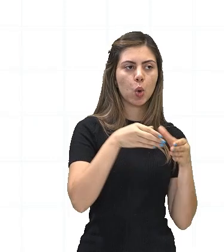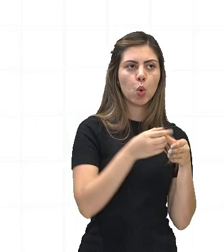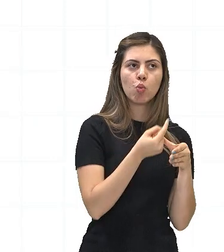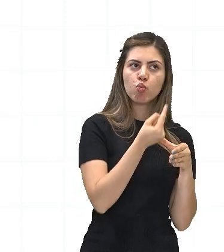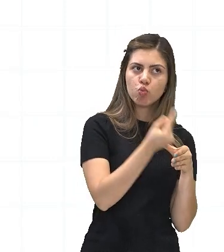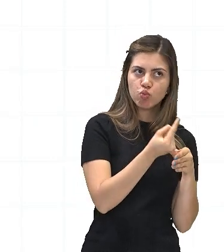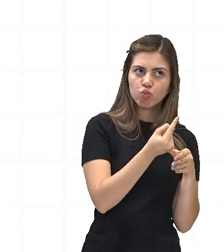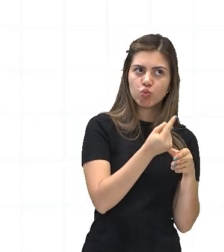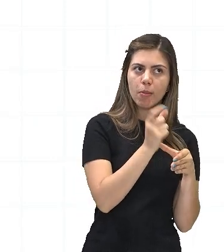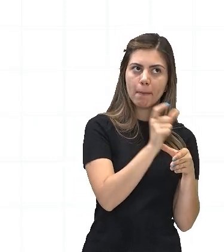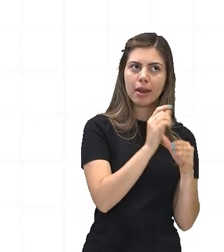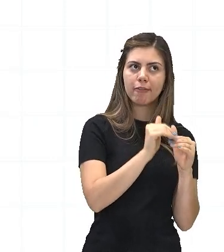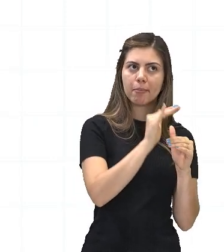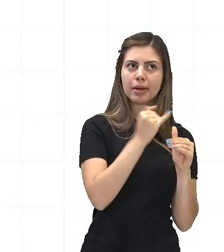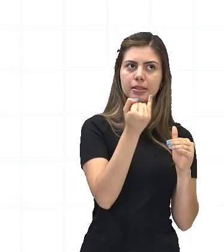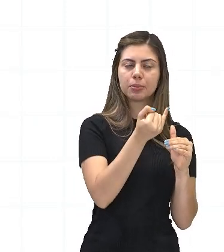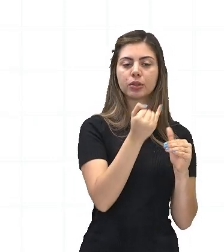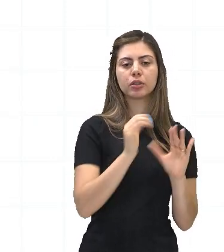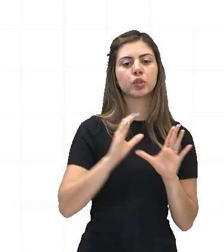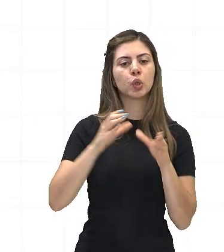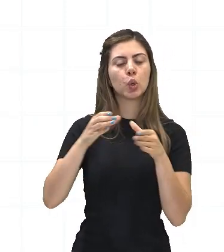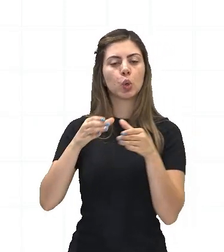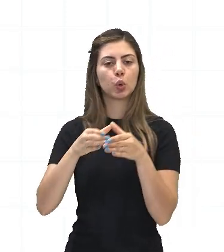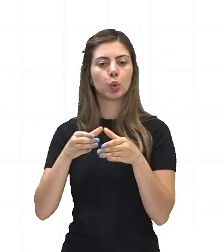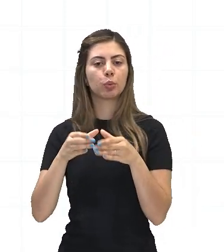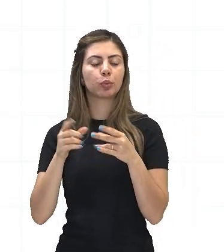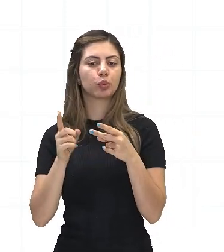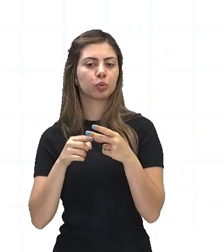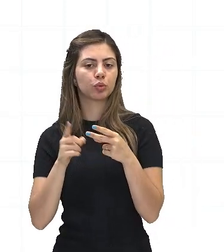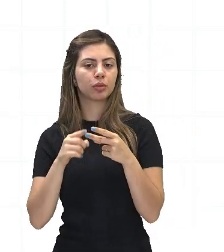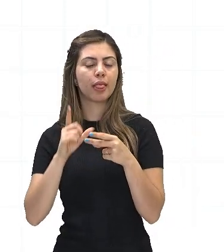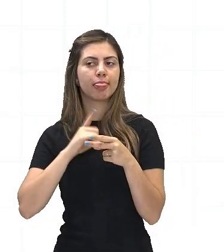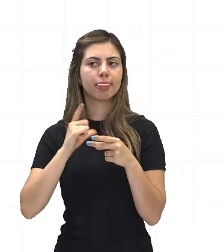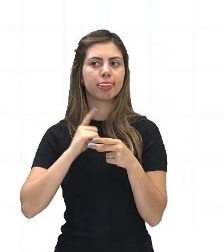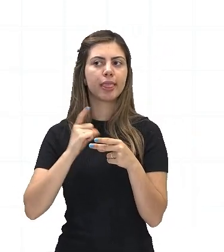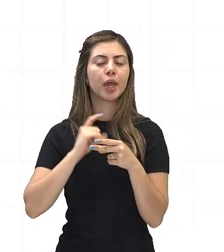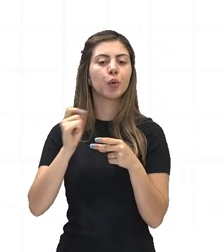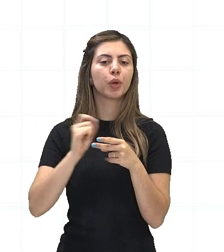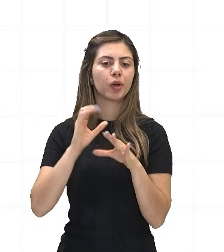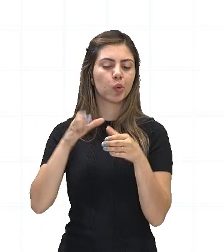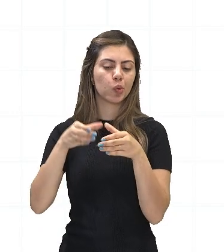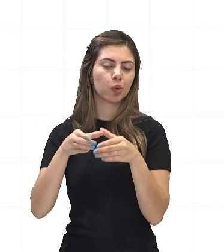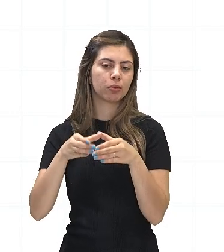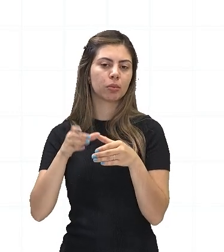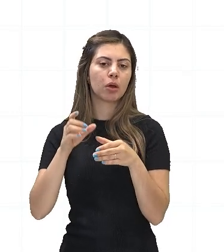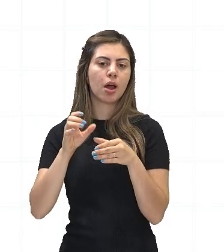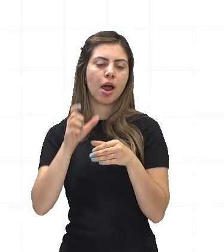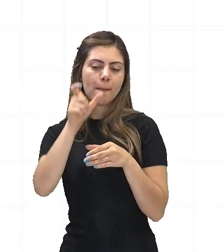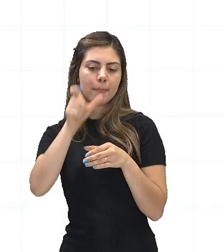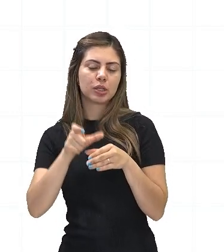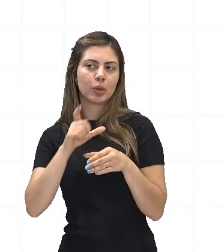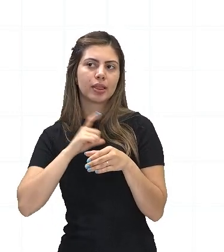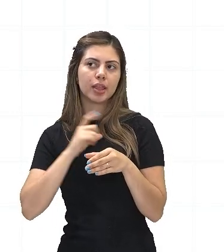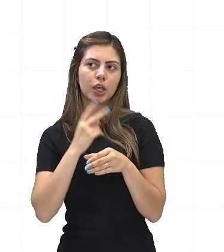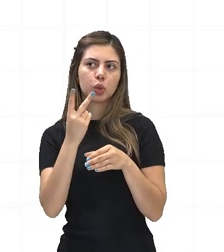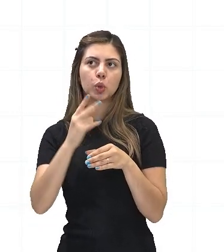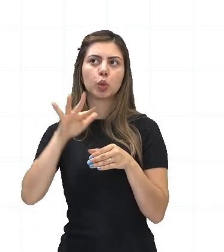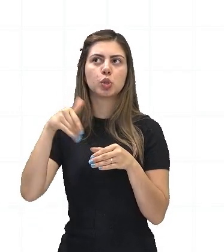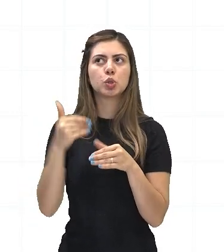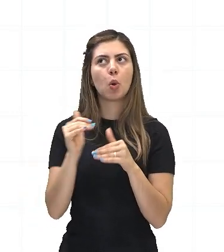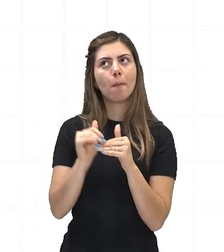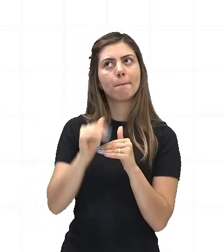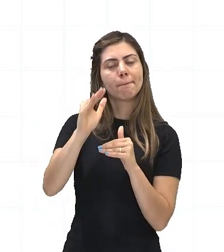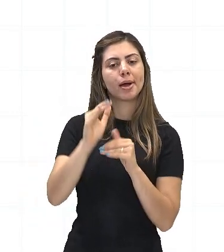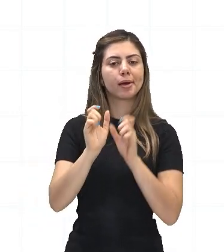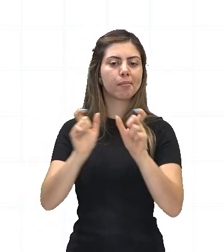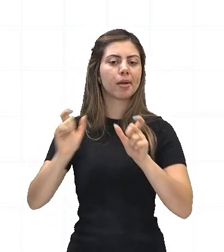o composto é aquele sujeito que eu observo que tem 2 ou mais núcleos. Isso mesmo, porque eu posso sim